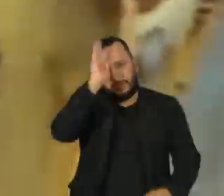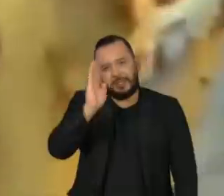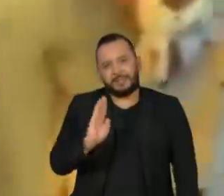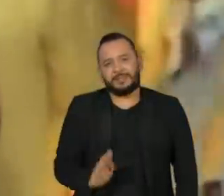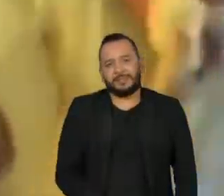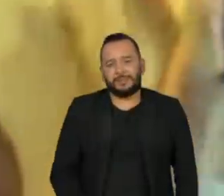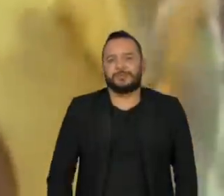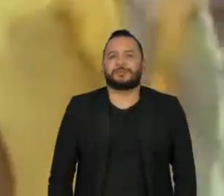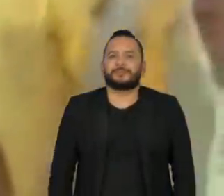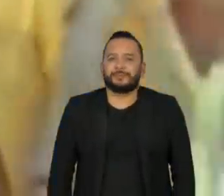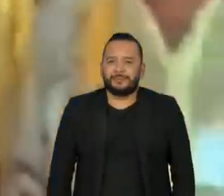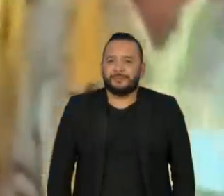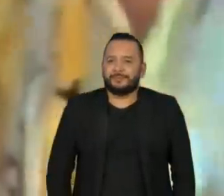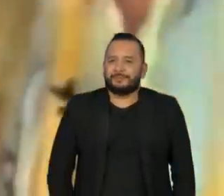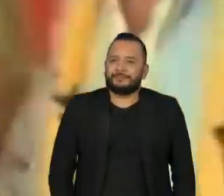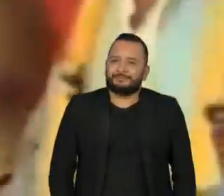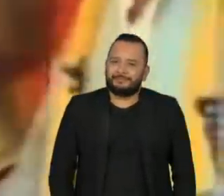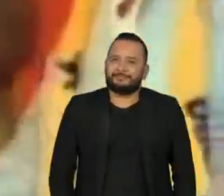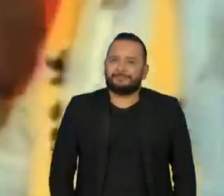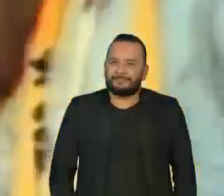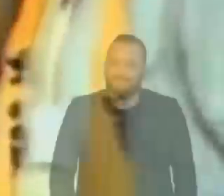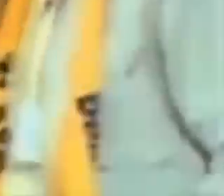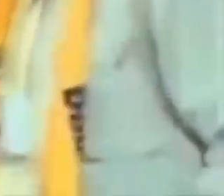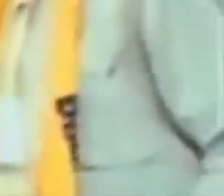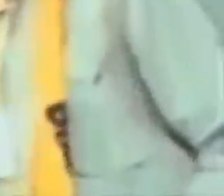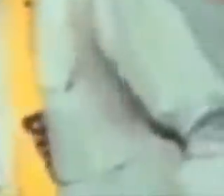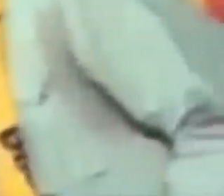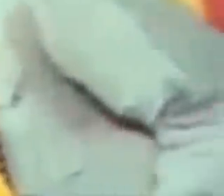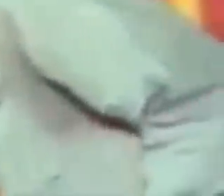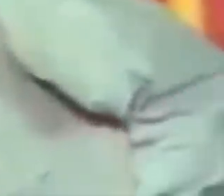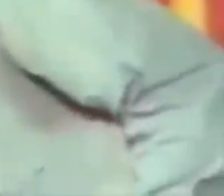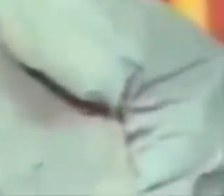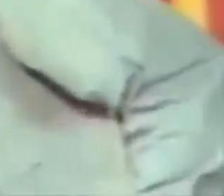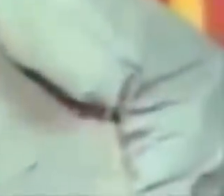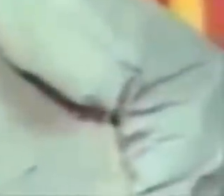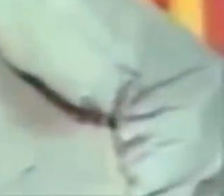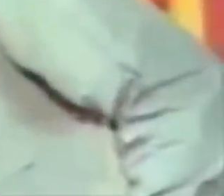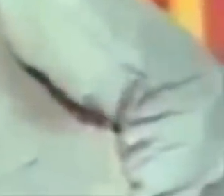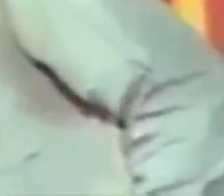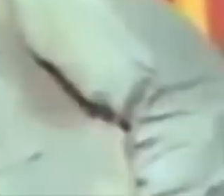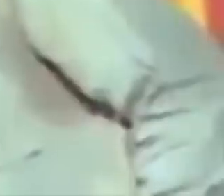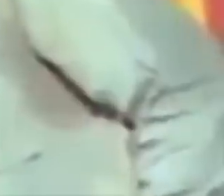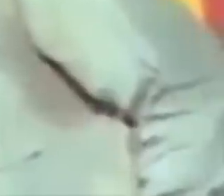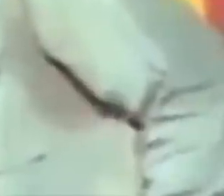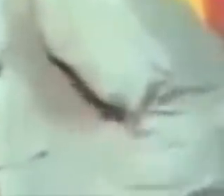Sócrates brasileiro, Sampaio de Souza, Vieira de Oliveira,